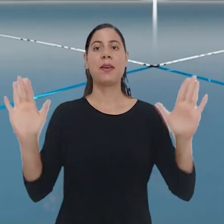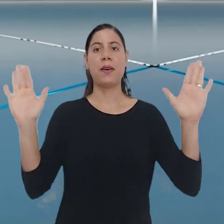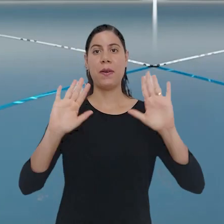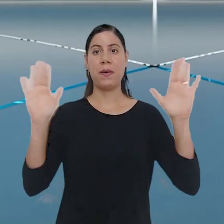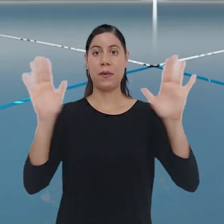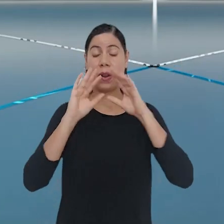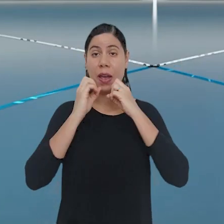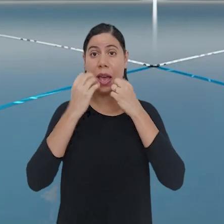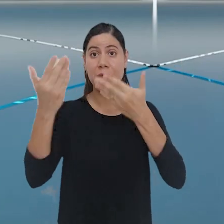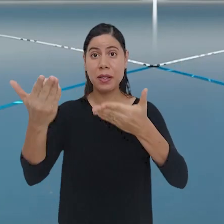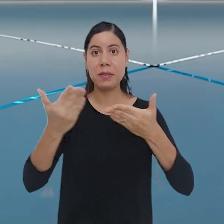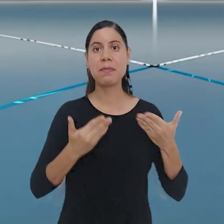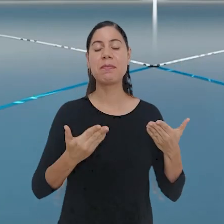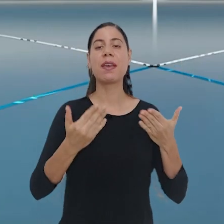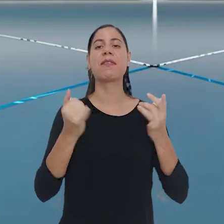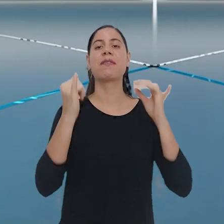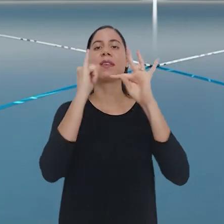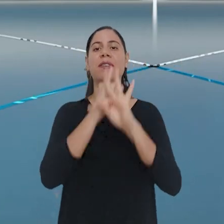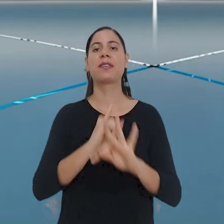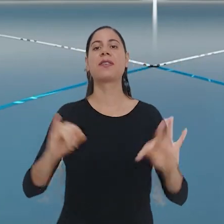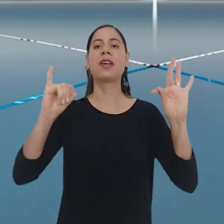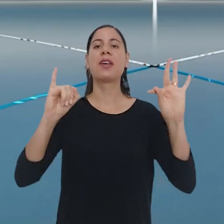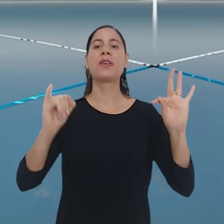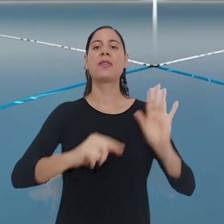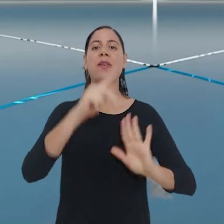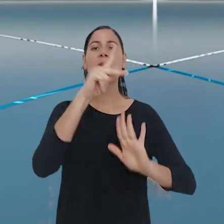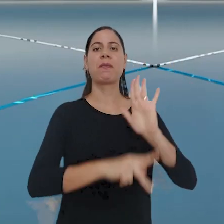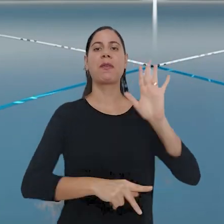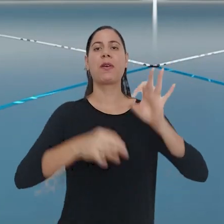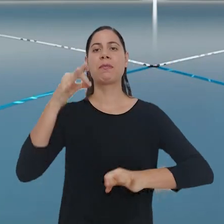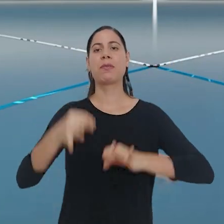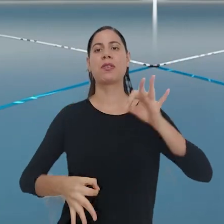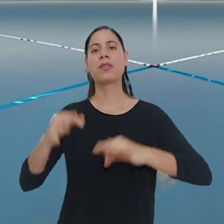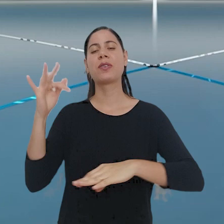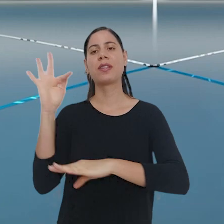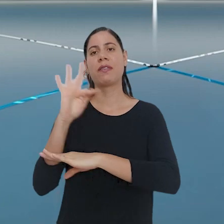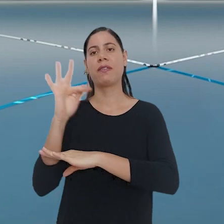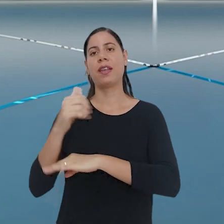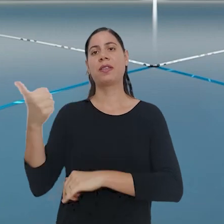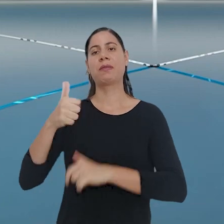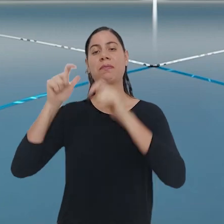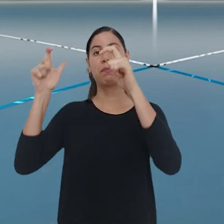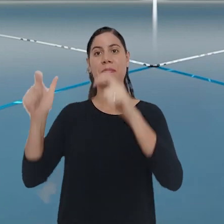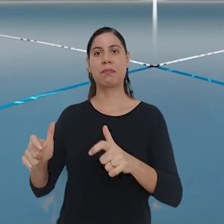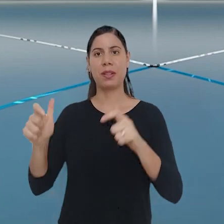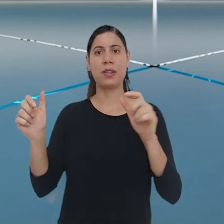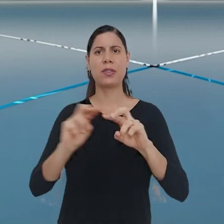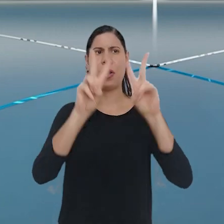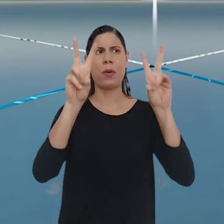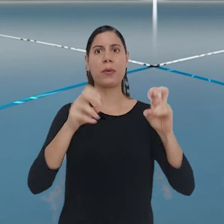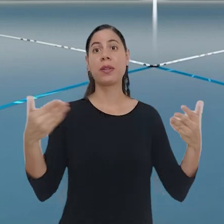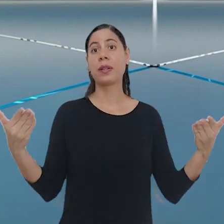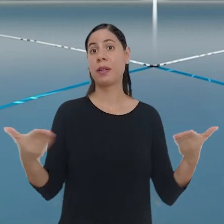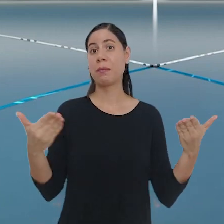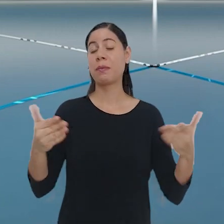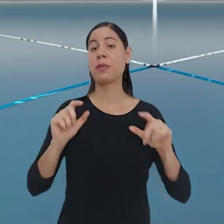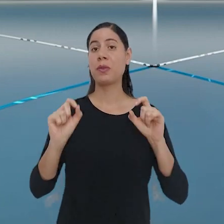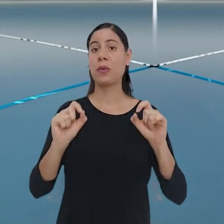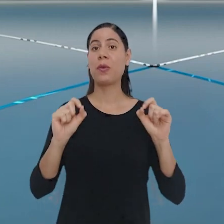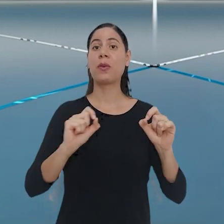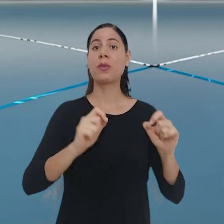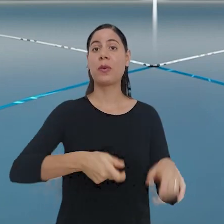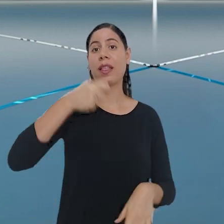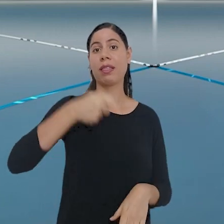Olá, sejam bem-vindos ao Inteiro Teor, o programa da Justiça Federal da Primeira Região. O tema desta edição